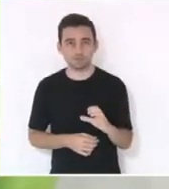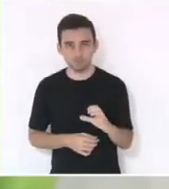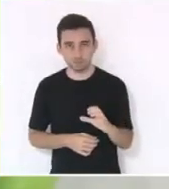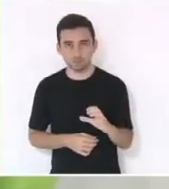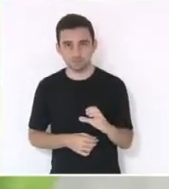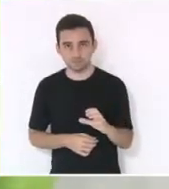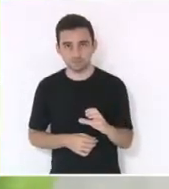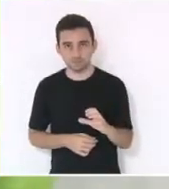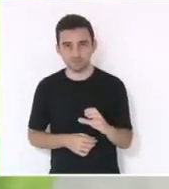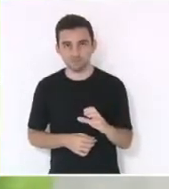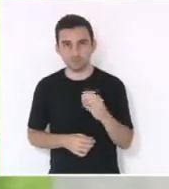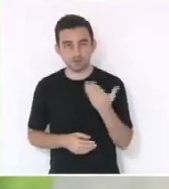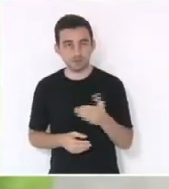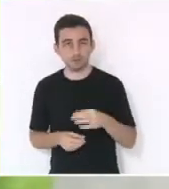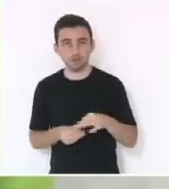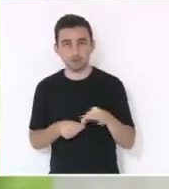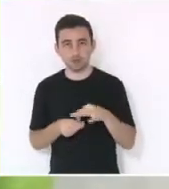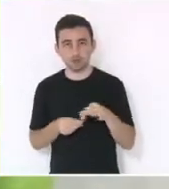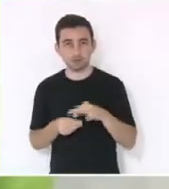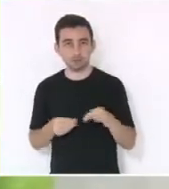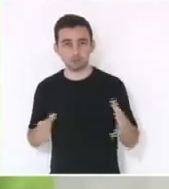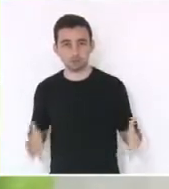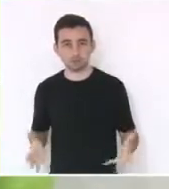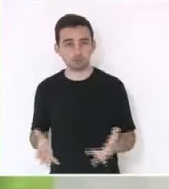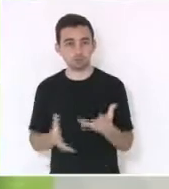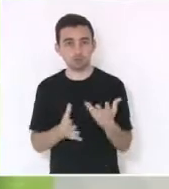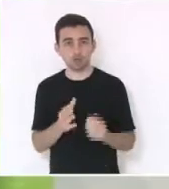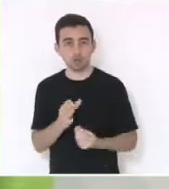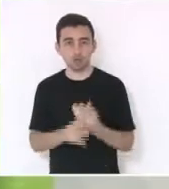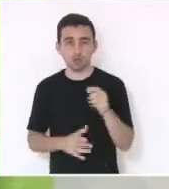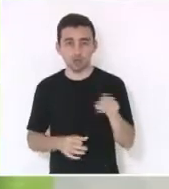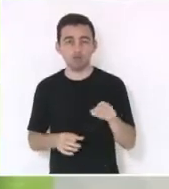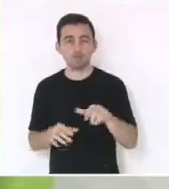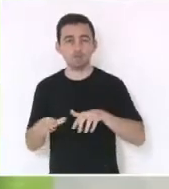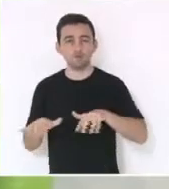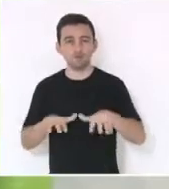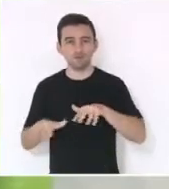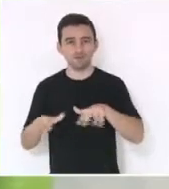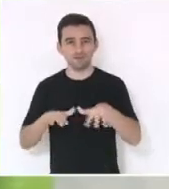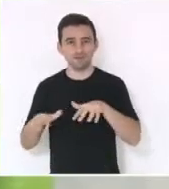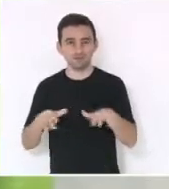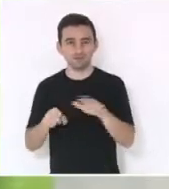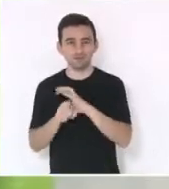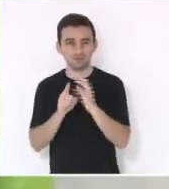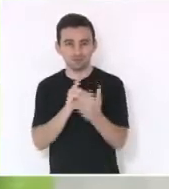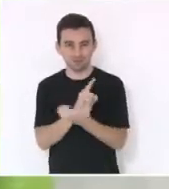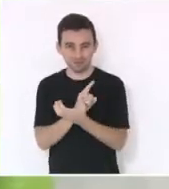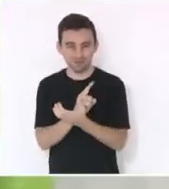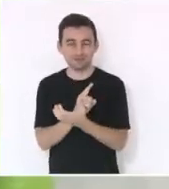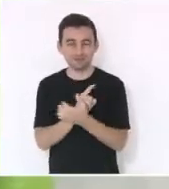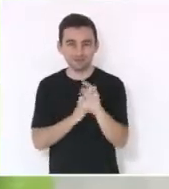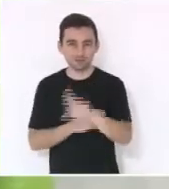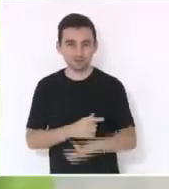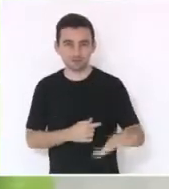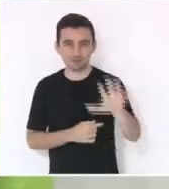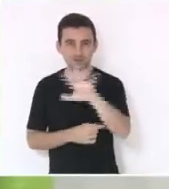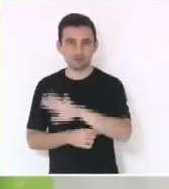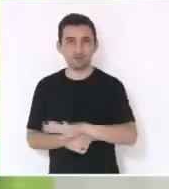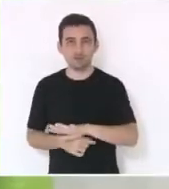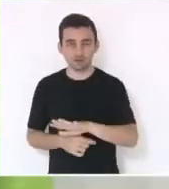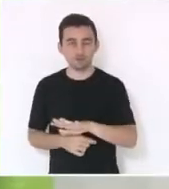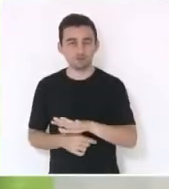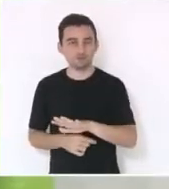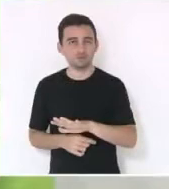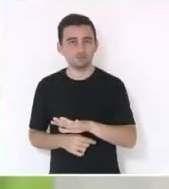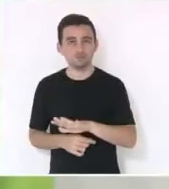entidade emergiu de um movimento comunitário regional que culminou com a realização de um